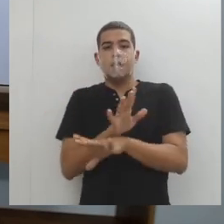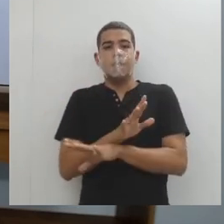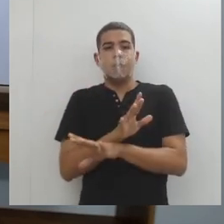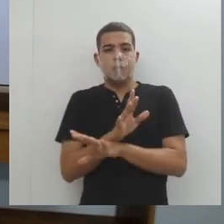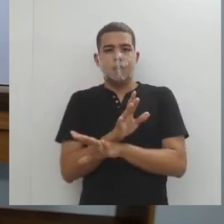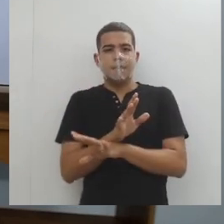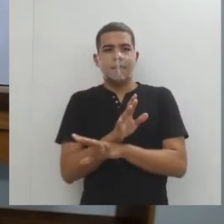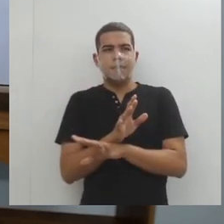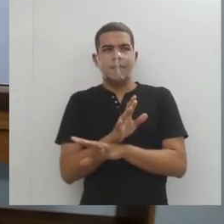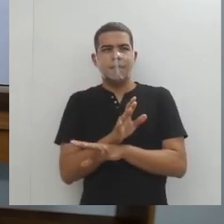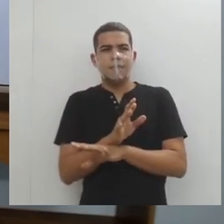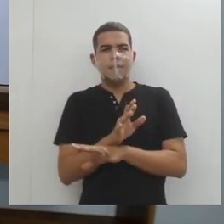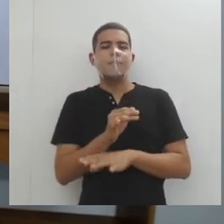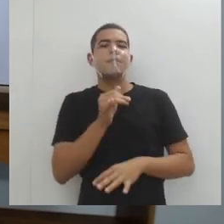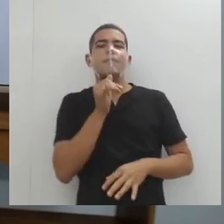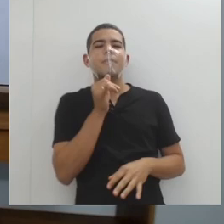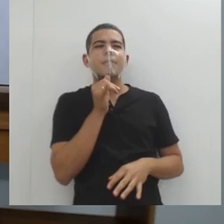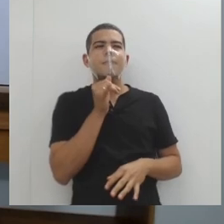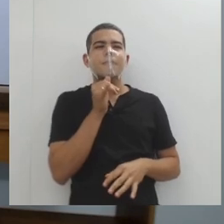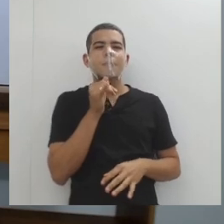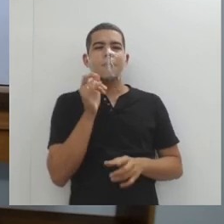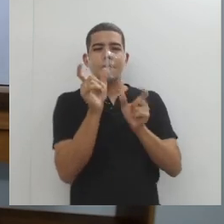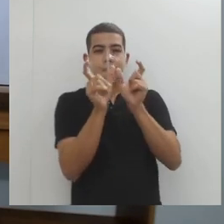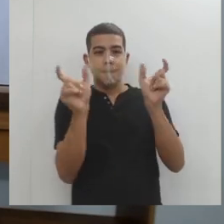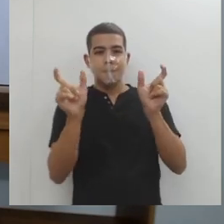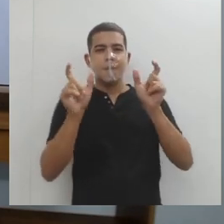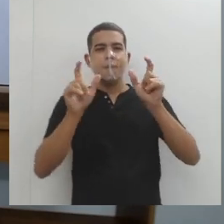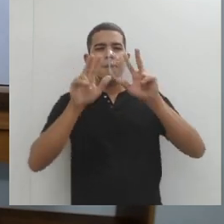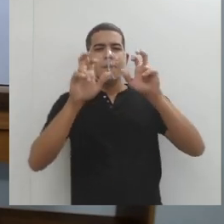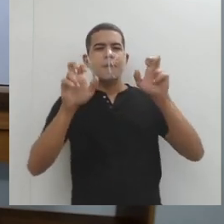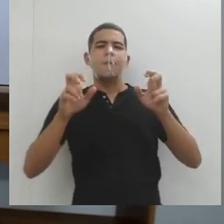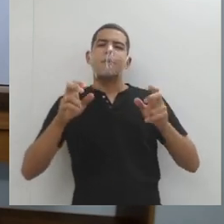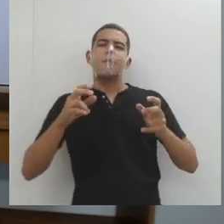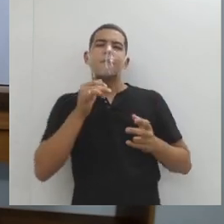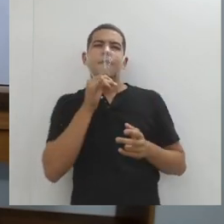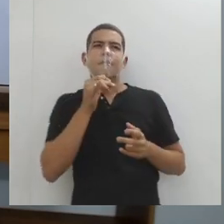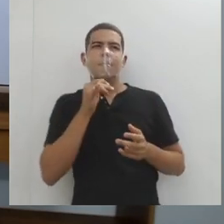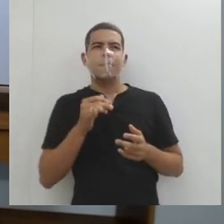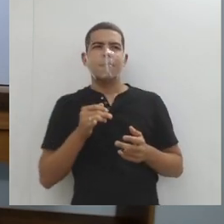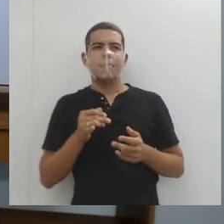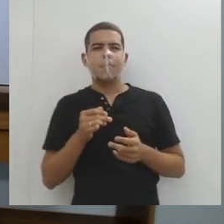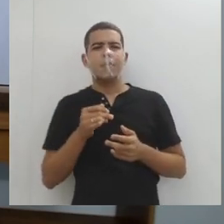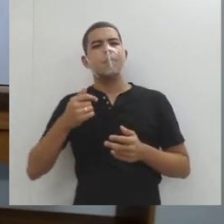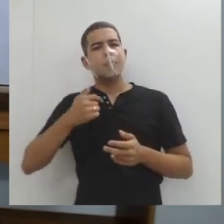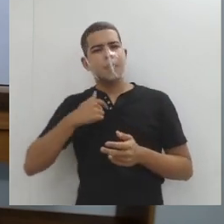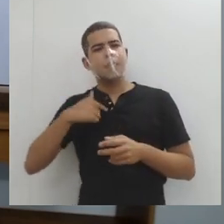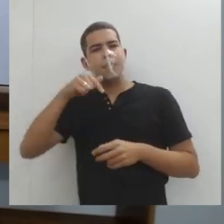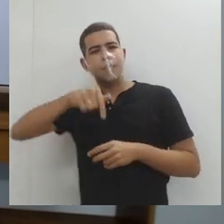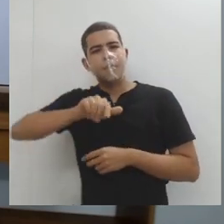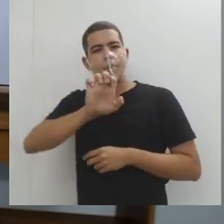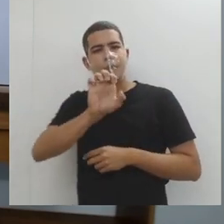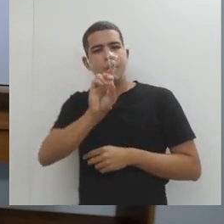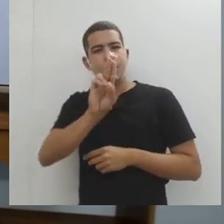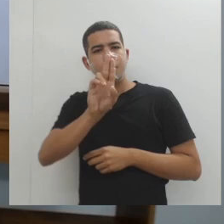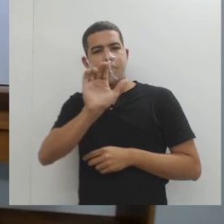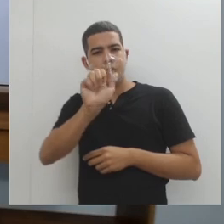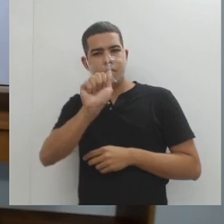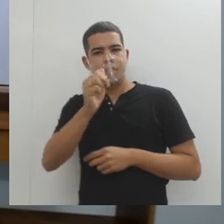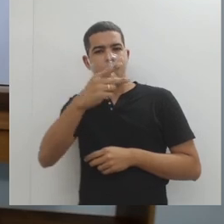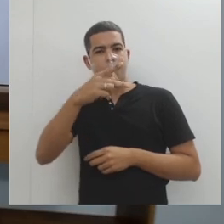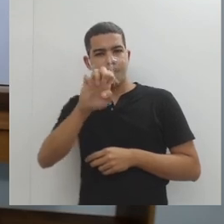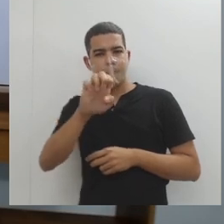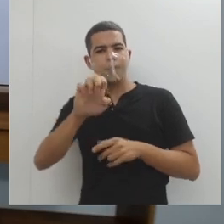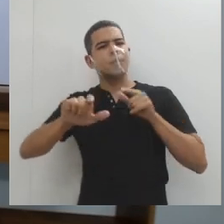just worked for EducaPE. I have just worked for EducaPE. Eu acabei de trabalhar para o EducaPE. Então esse just aí no